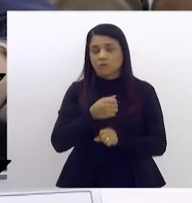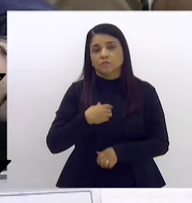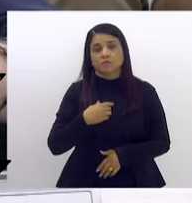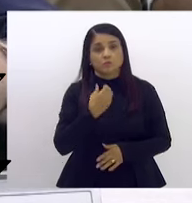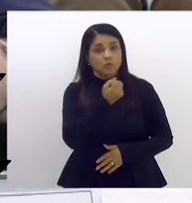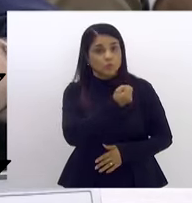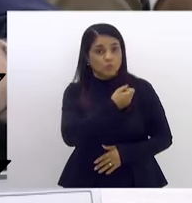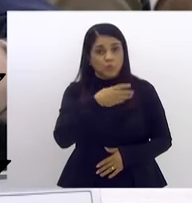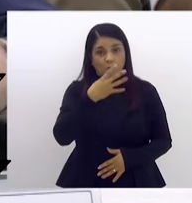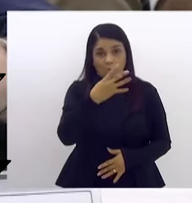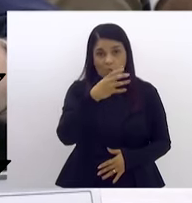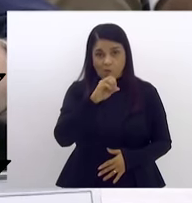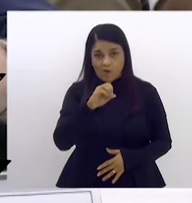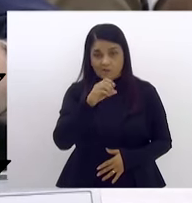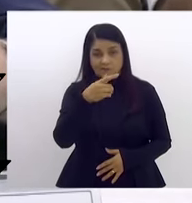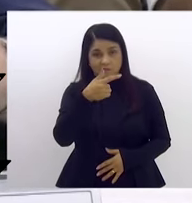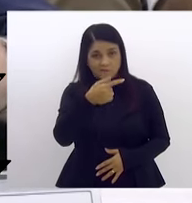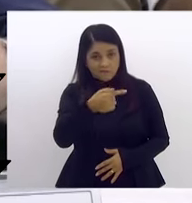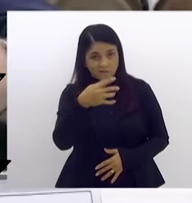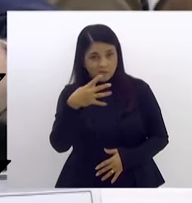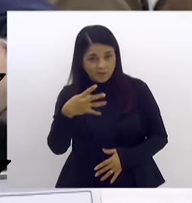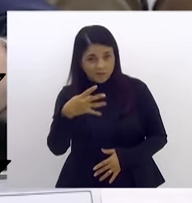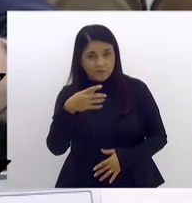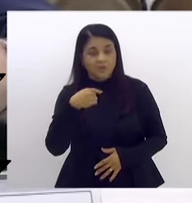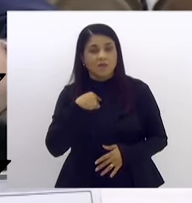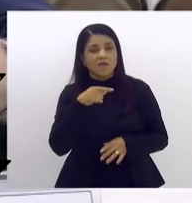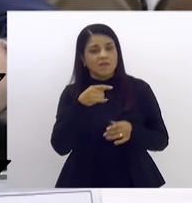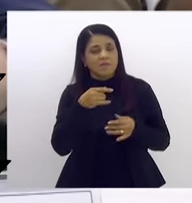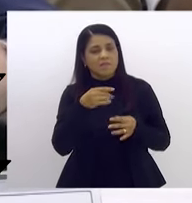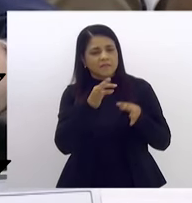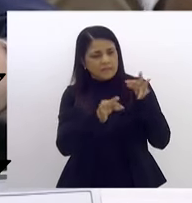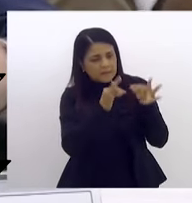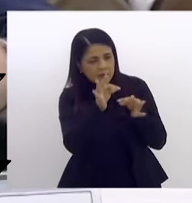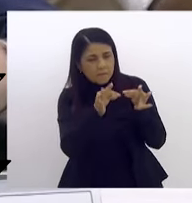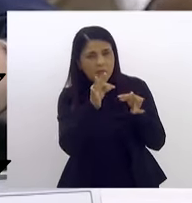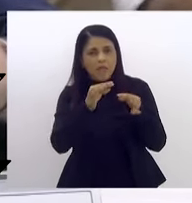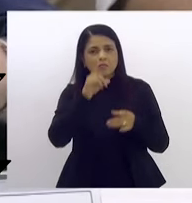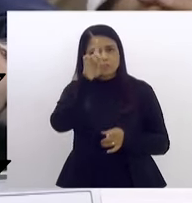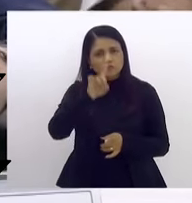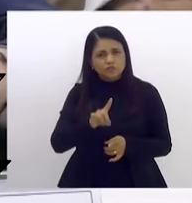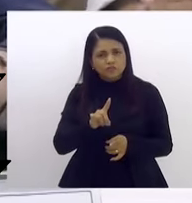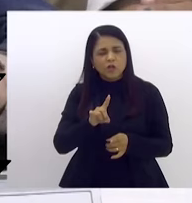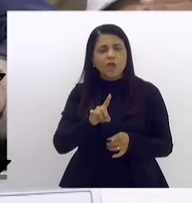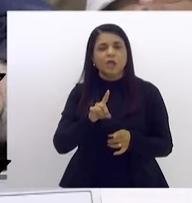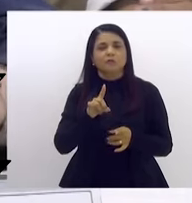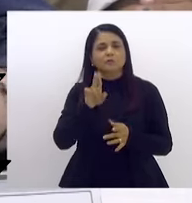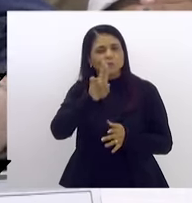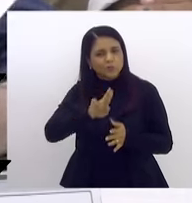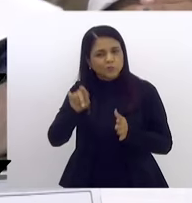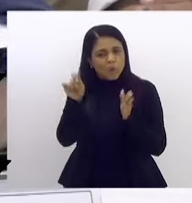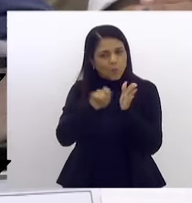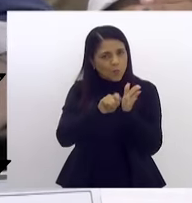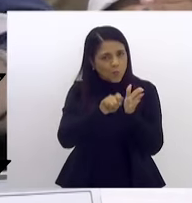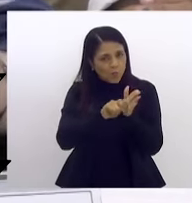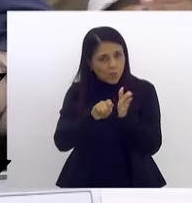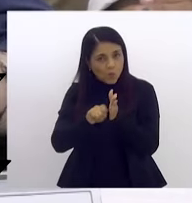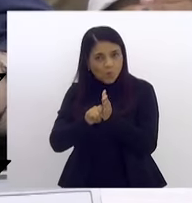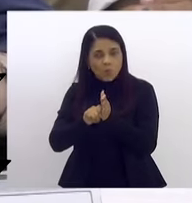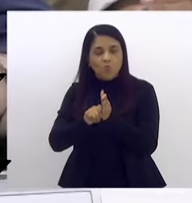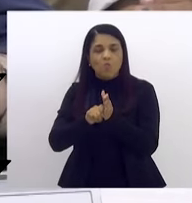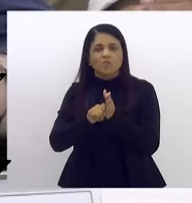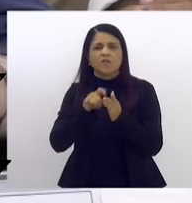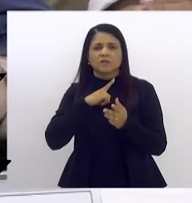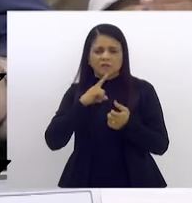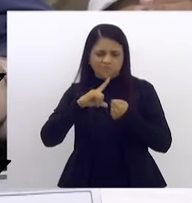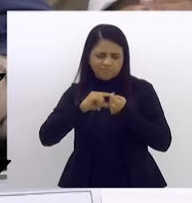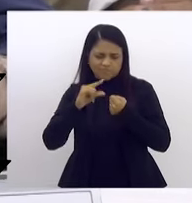4074 que dispõe sobre a prevenção tratamento direitos fundamentais dos usuários de drogas da outras providências tem vários